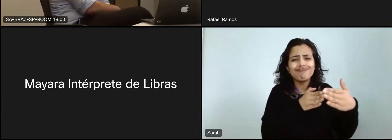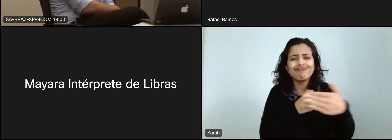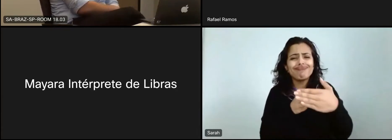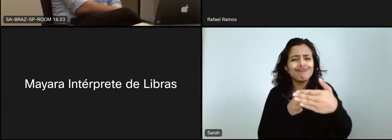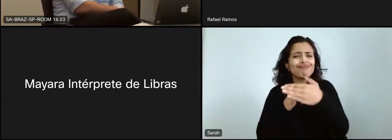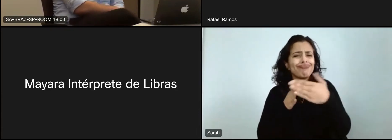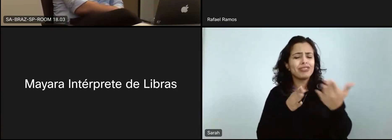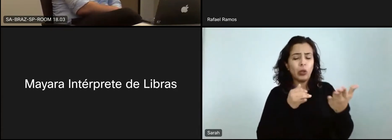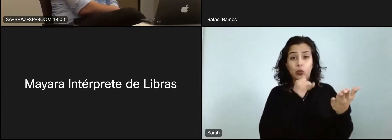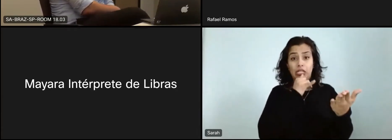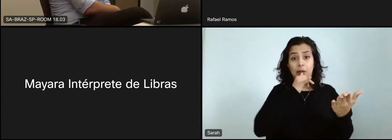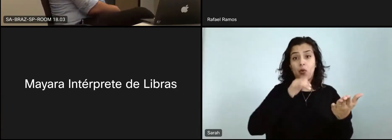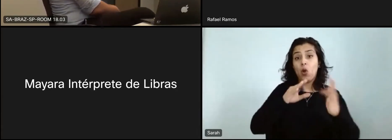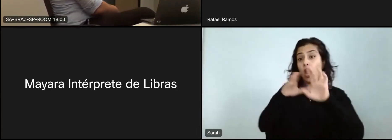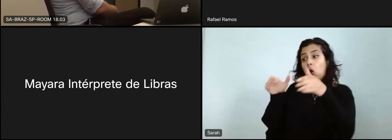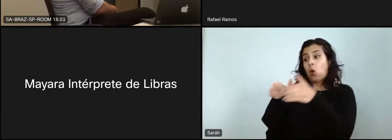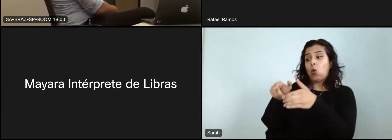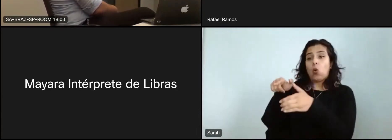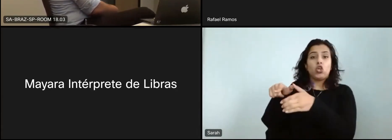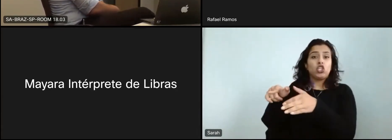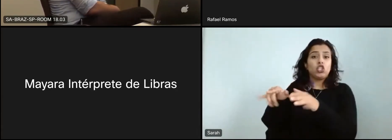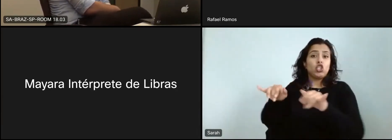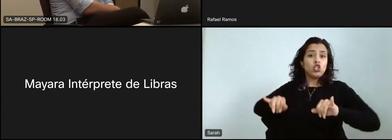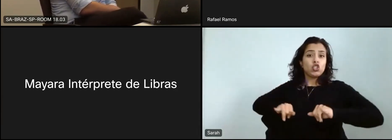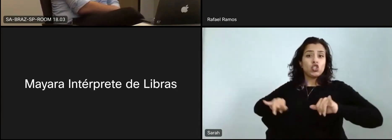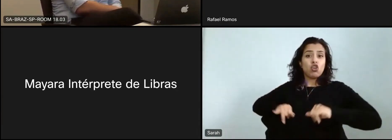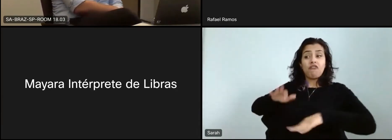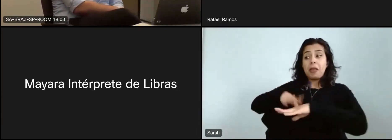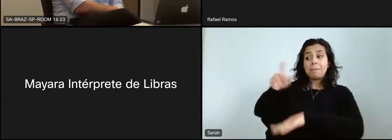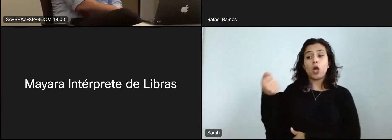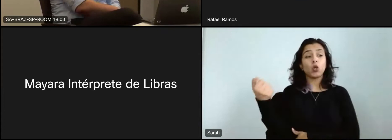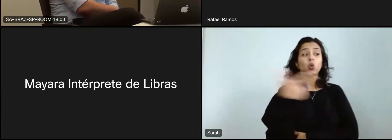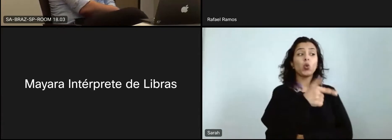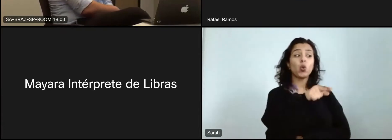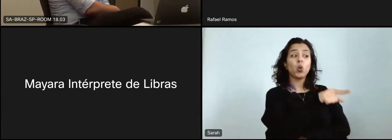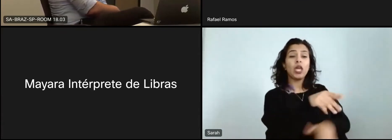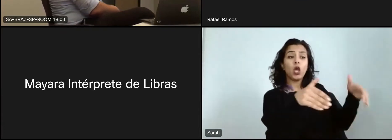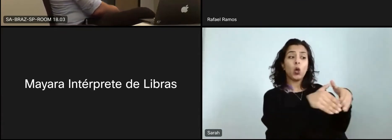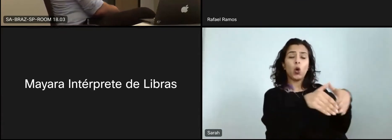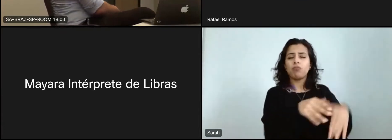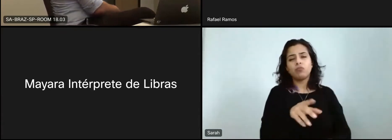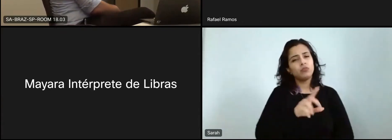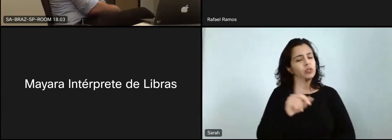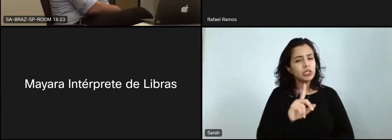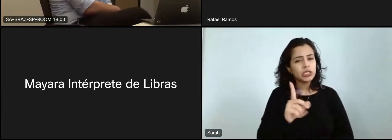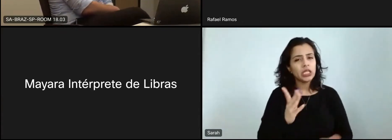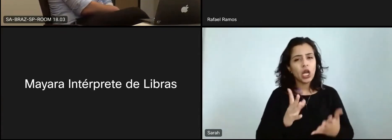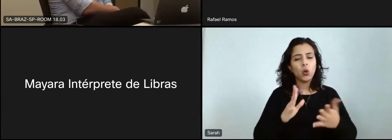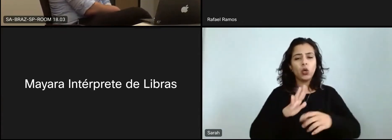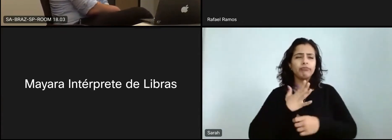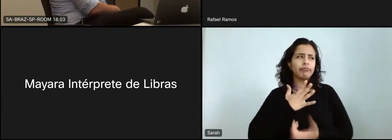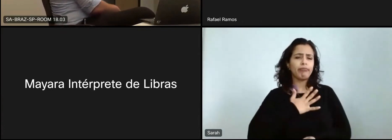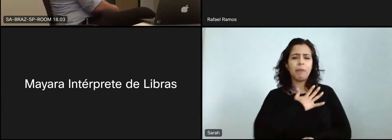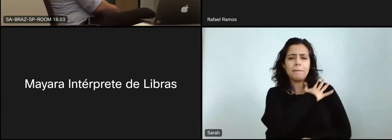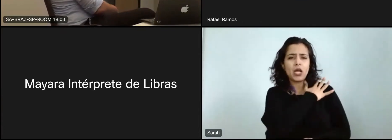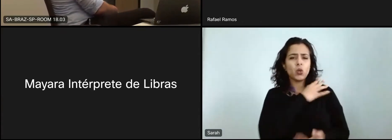menos preconceito. A fala da Bá, ela elucida bastante esse ponto, né? Então, você sofre preconceito por ser mulher, você sofre